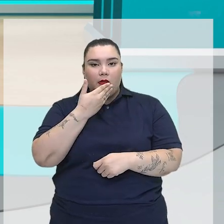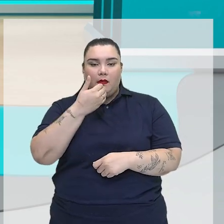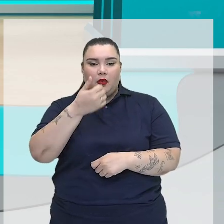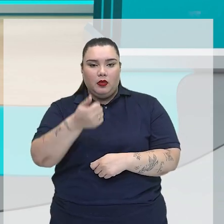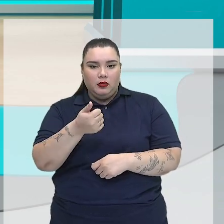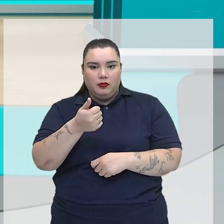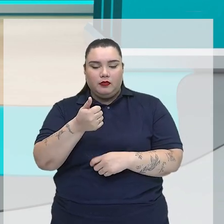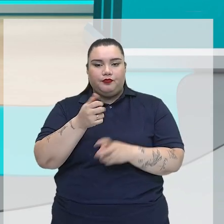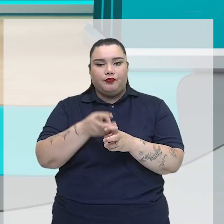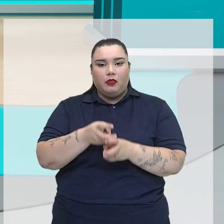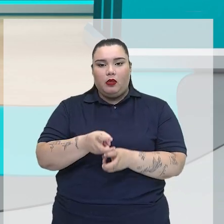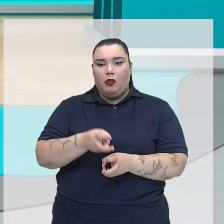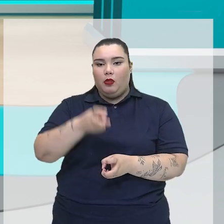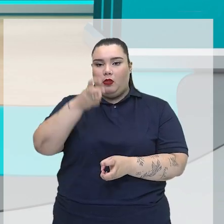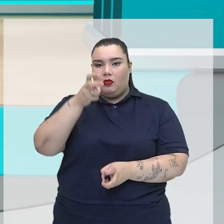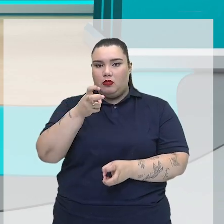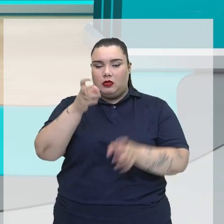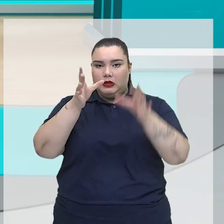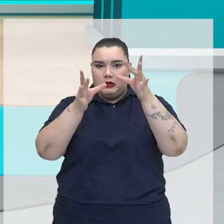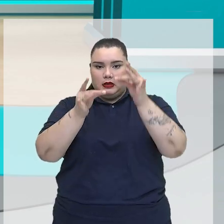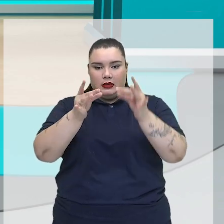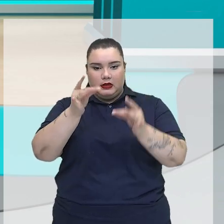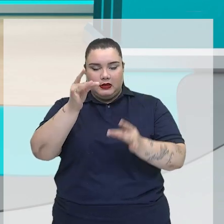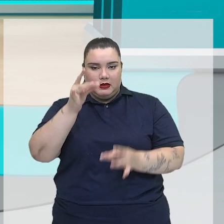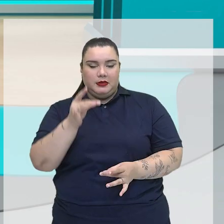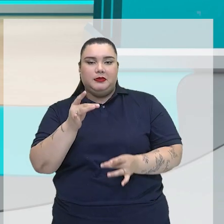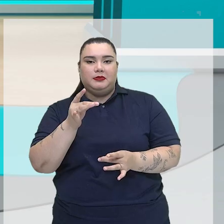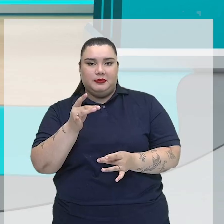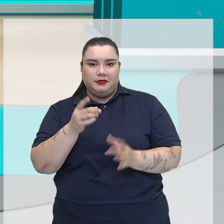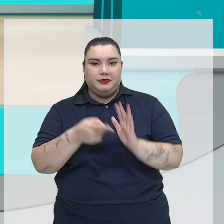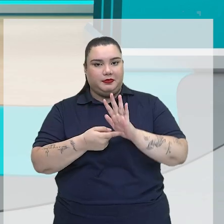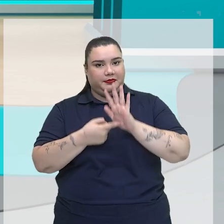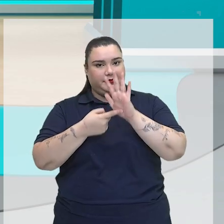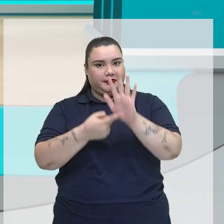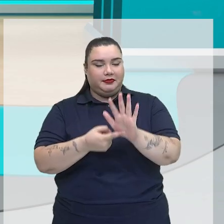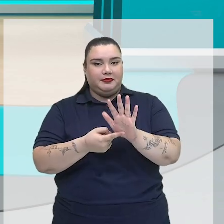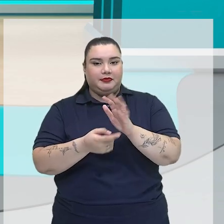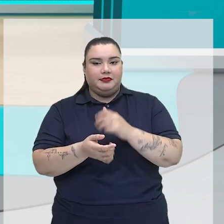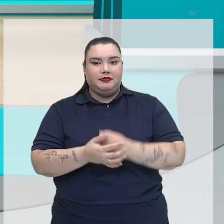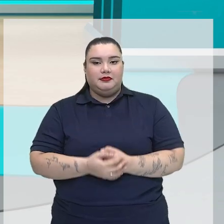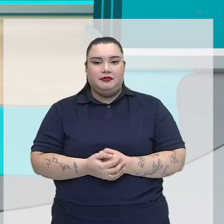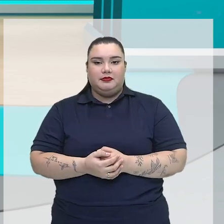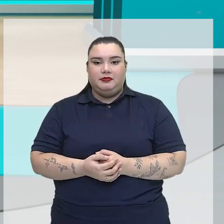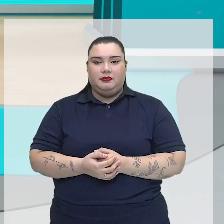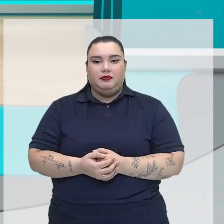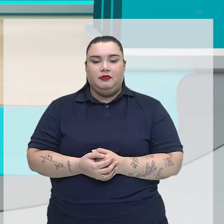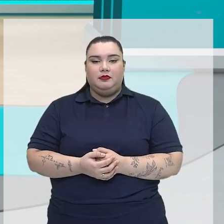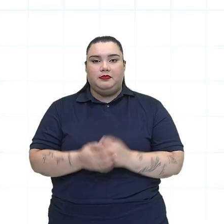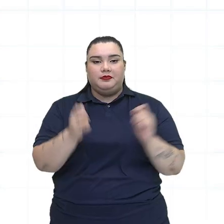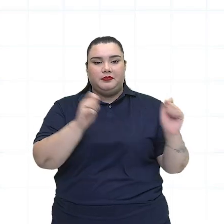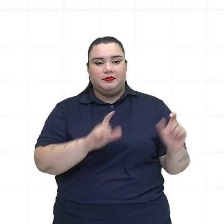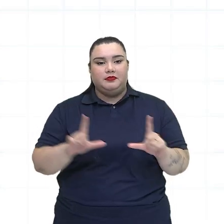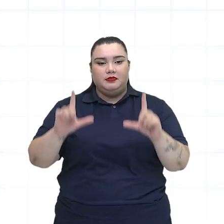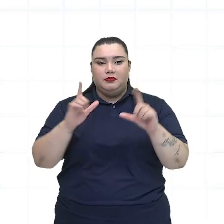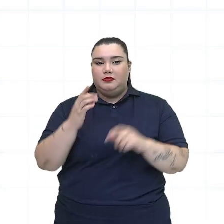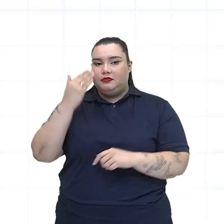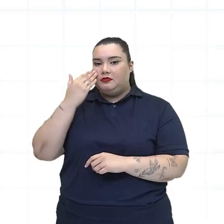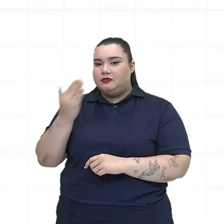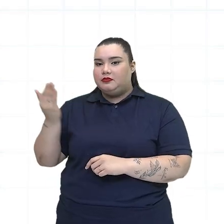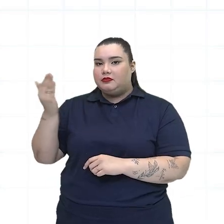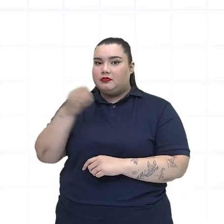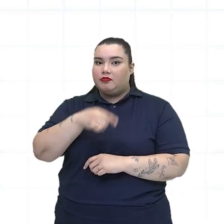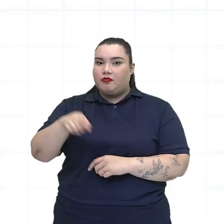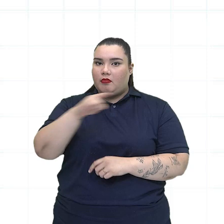parte superior da nossa coluna e da parte inferior da nossa coluna. Tá bom? Então, na cartela aí para vocês, e